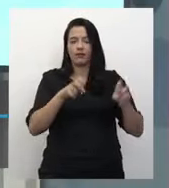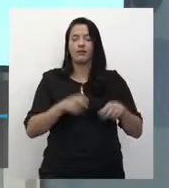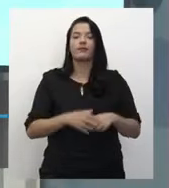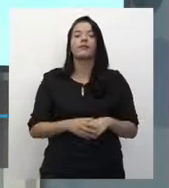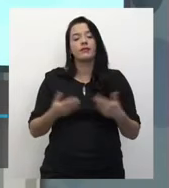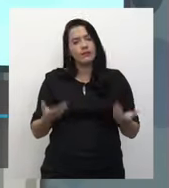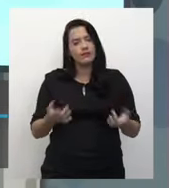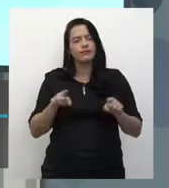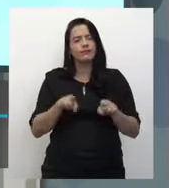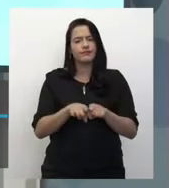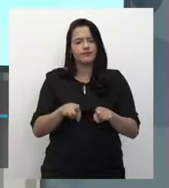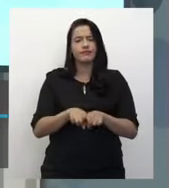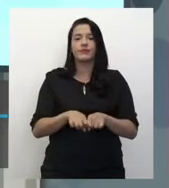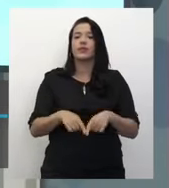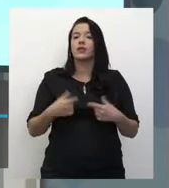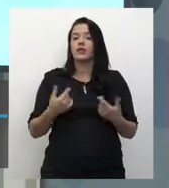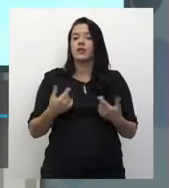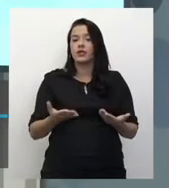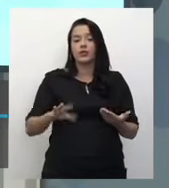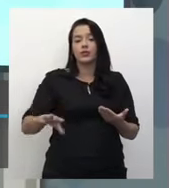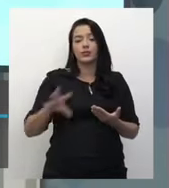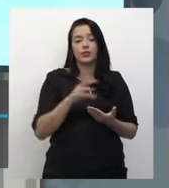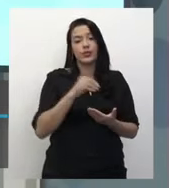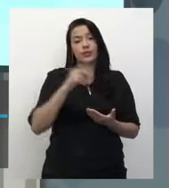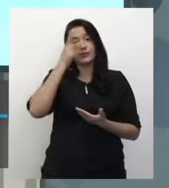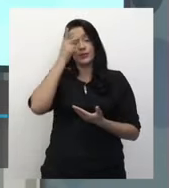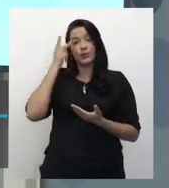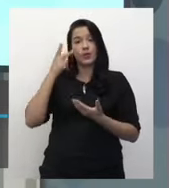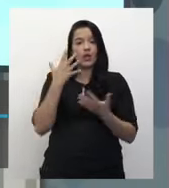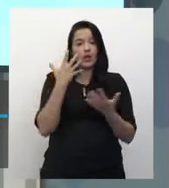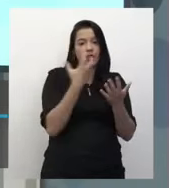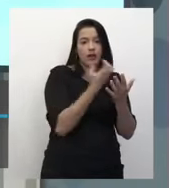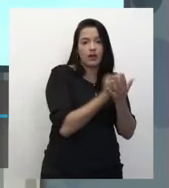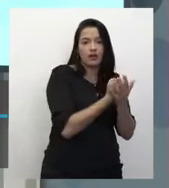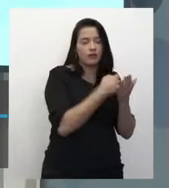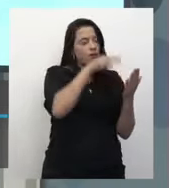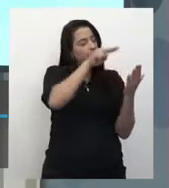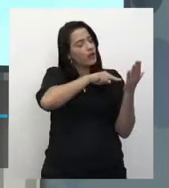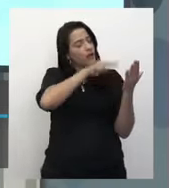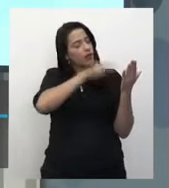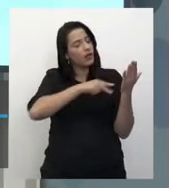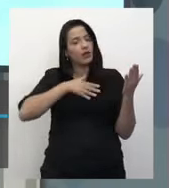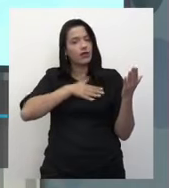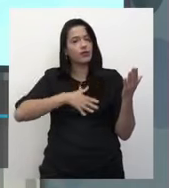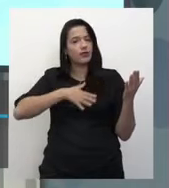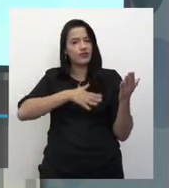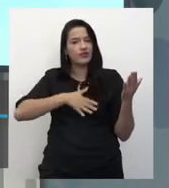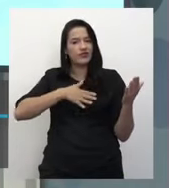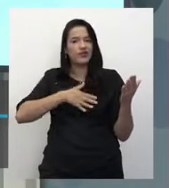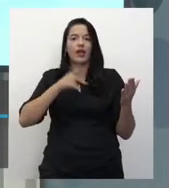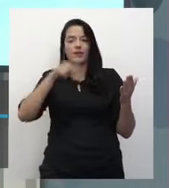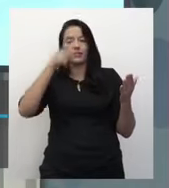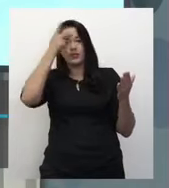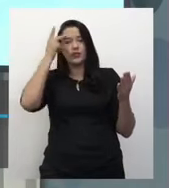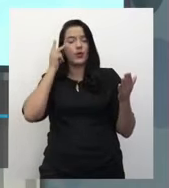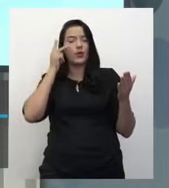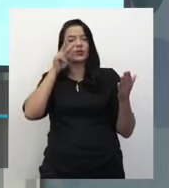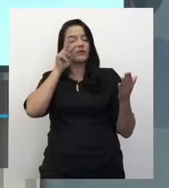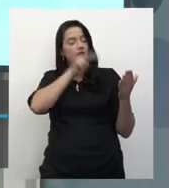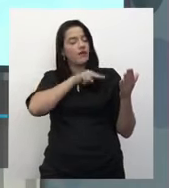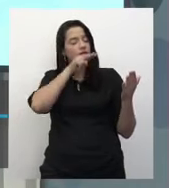essa vontade de que ele continue, né, a ler o texto, né? Então, principal é isso, criar essa expectativa no leitor,